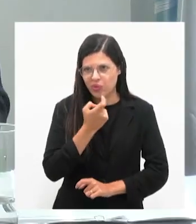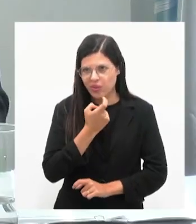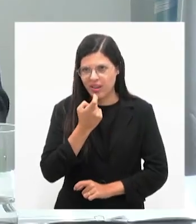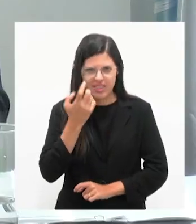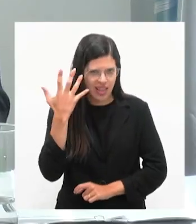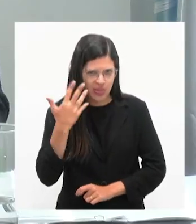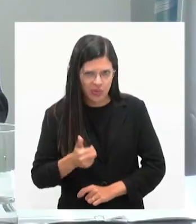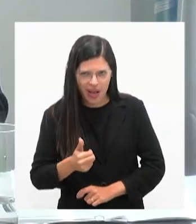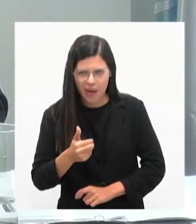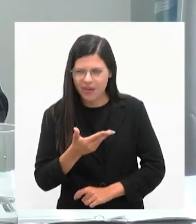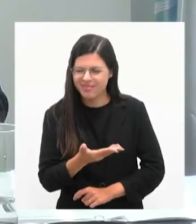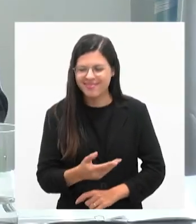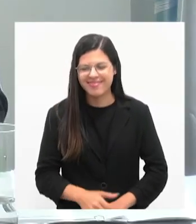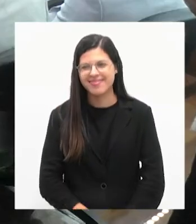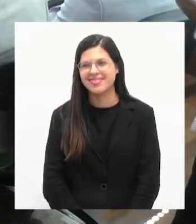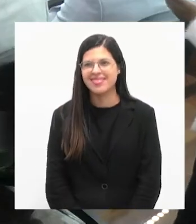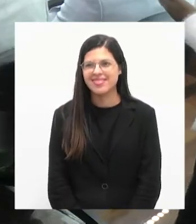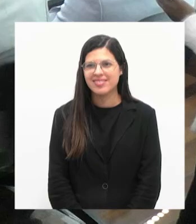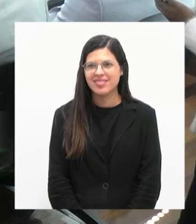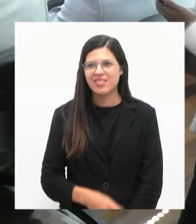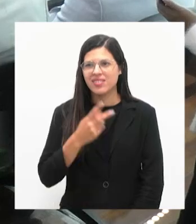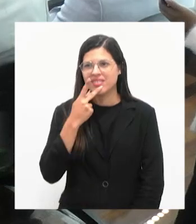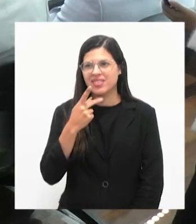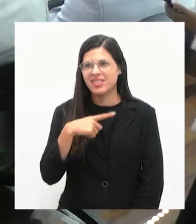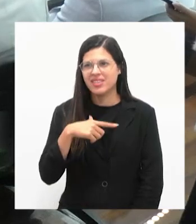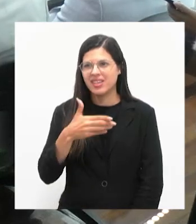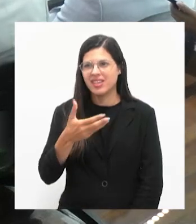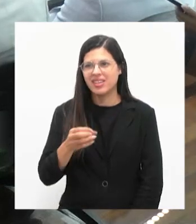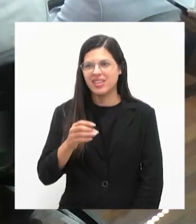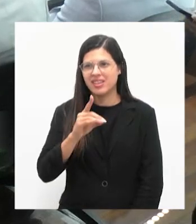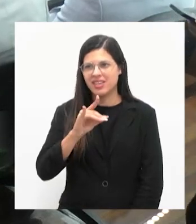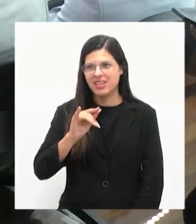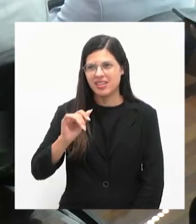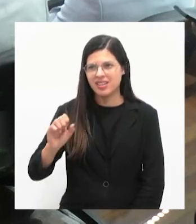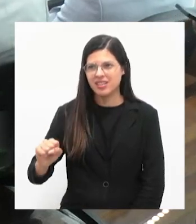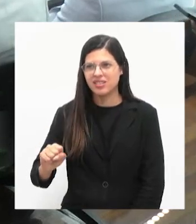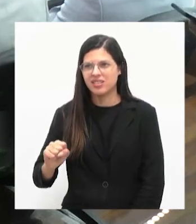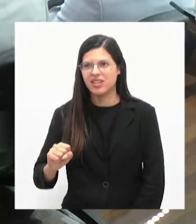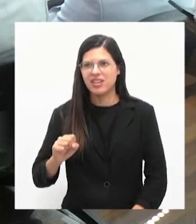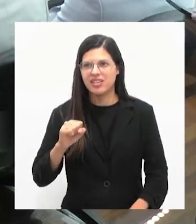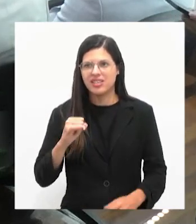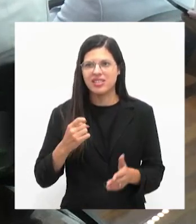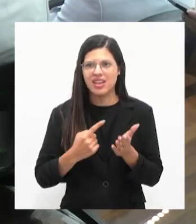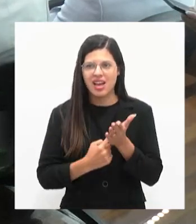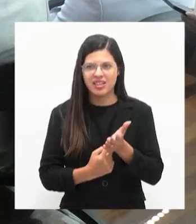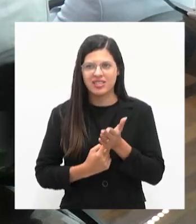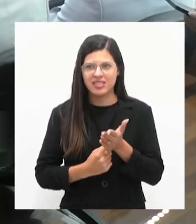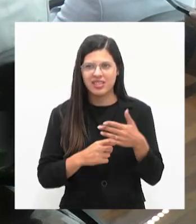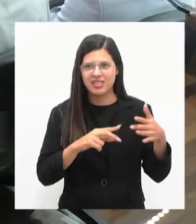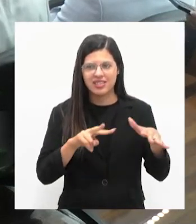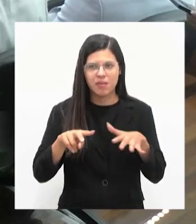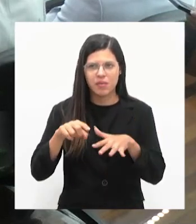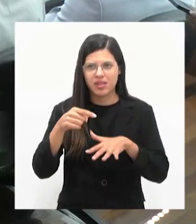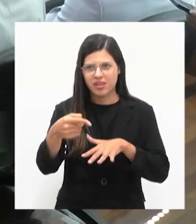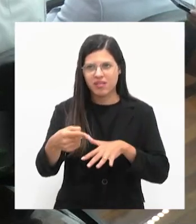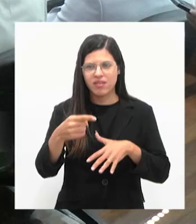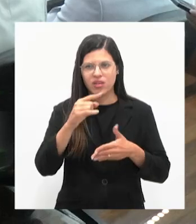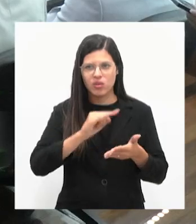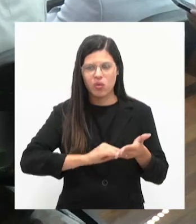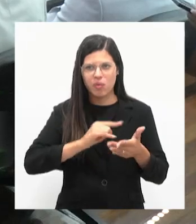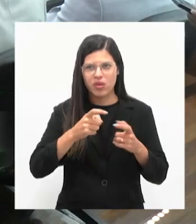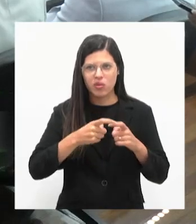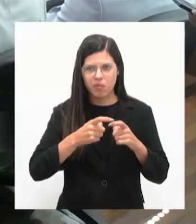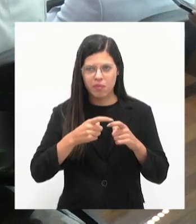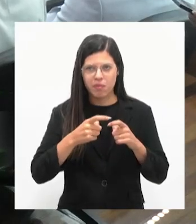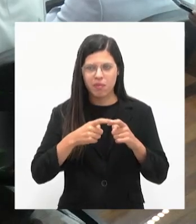perfeito. O presidente aqui, ele está dizendo que está pedindo 10 dias. Se nós convocarmos ele para a semana que vem, ele vai estar no atestado ainda. Então convoca para o